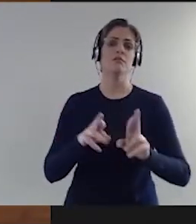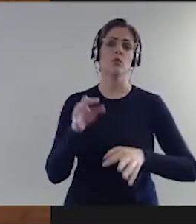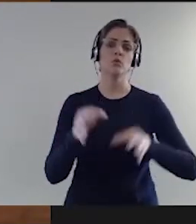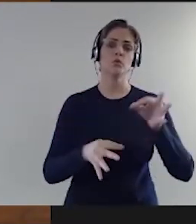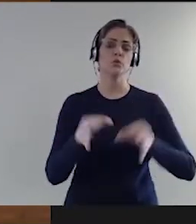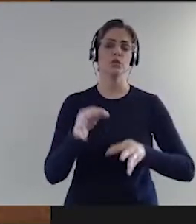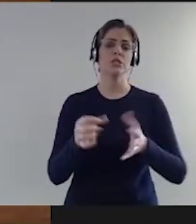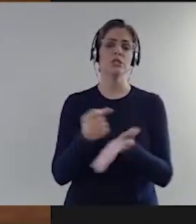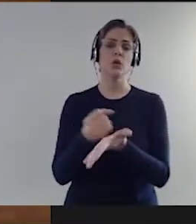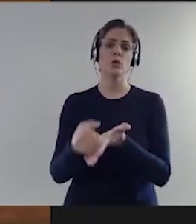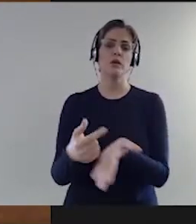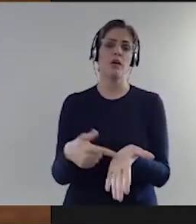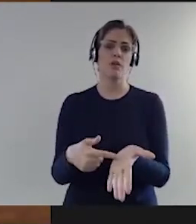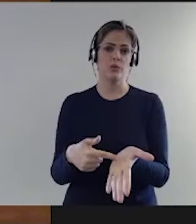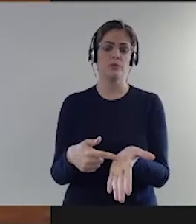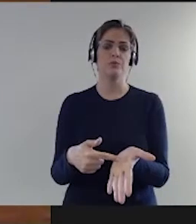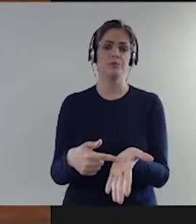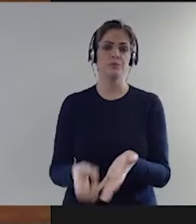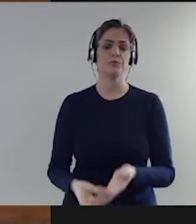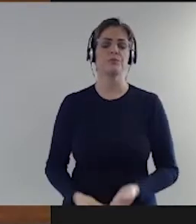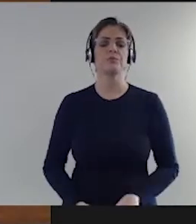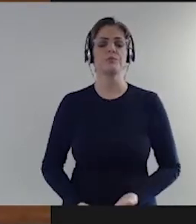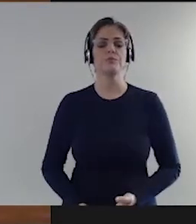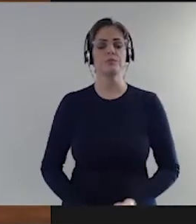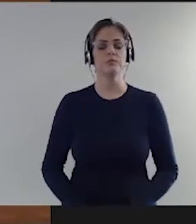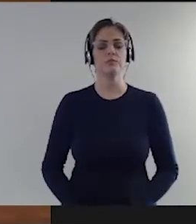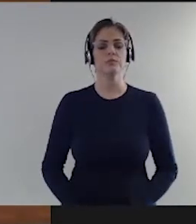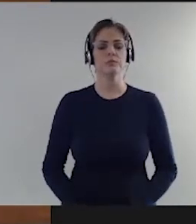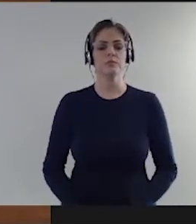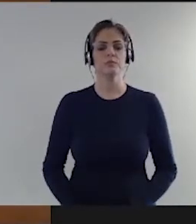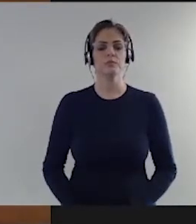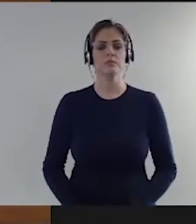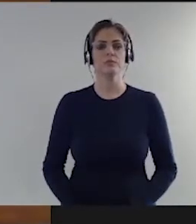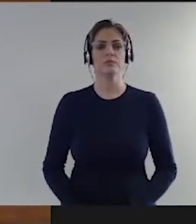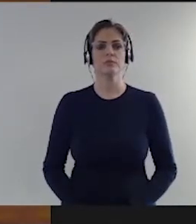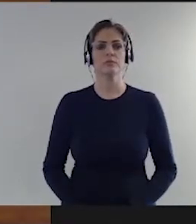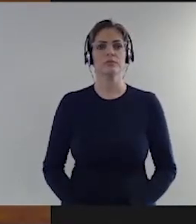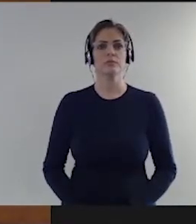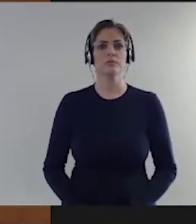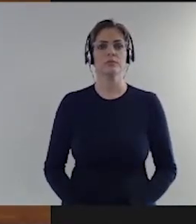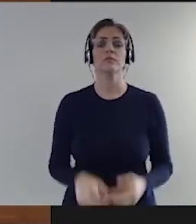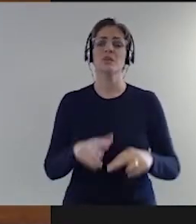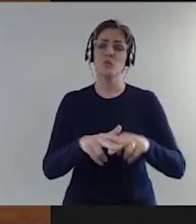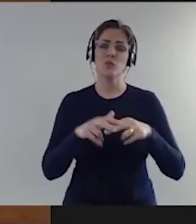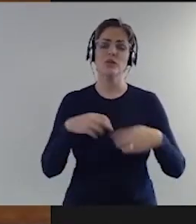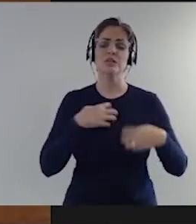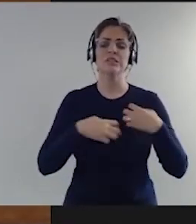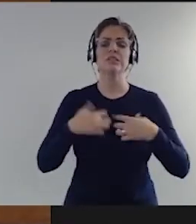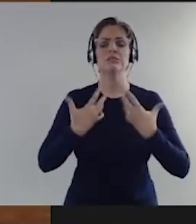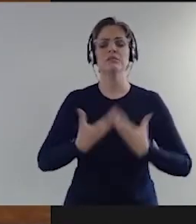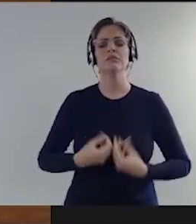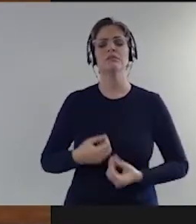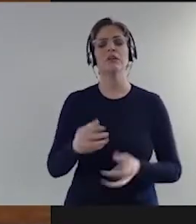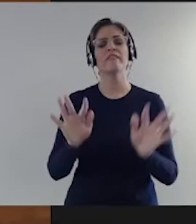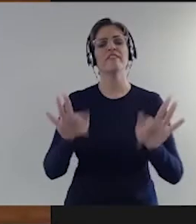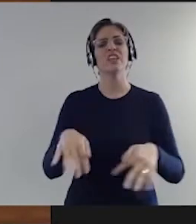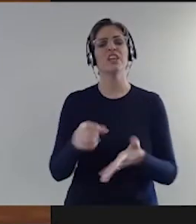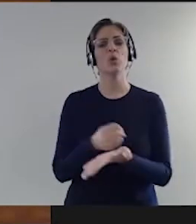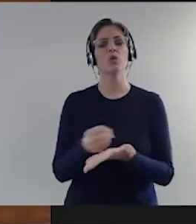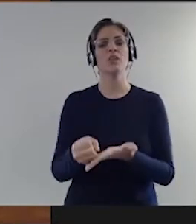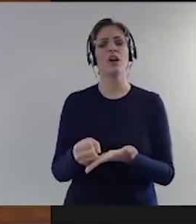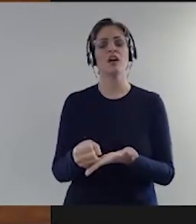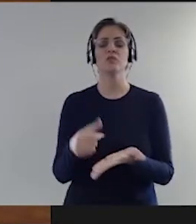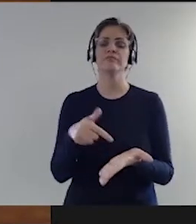jurídica contratual. Então, a ideia de frustração do fim do contrato também é uma